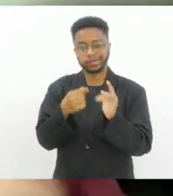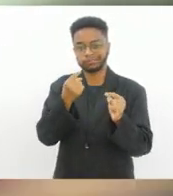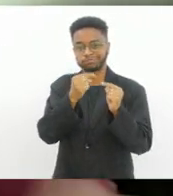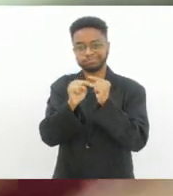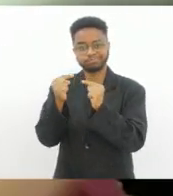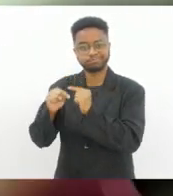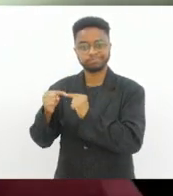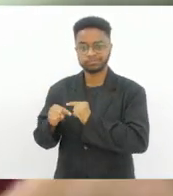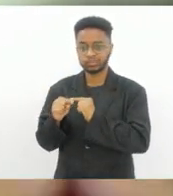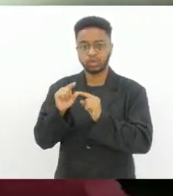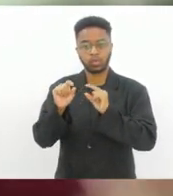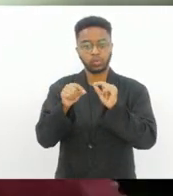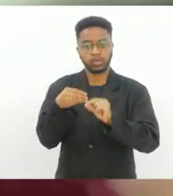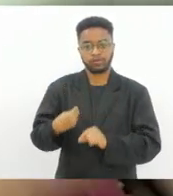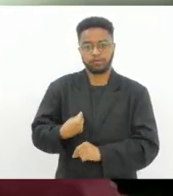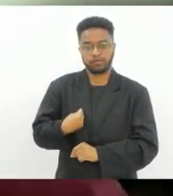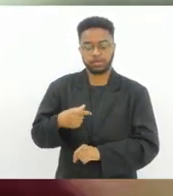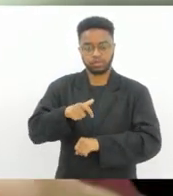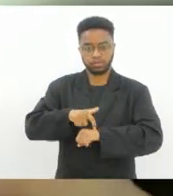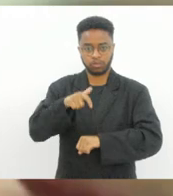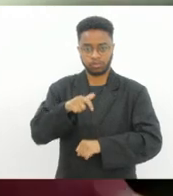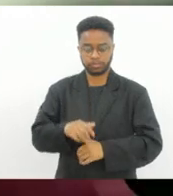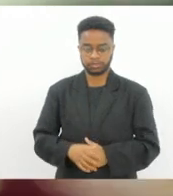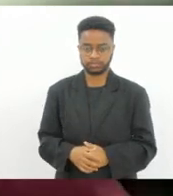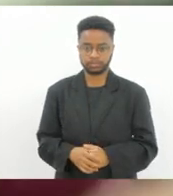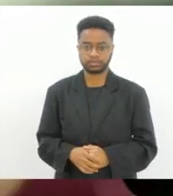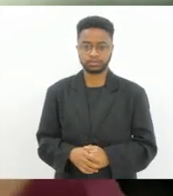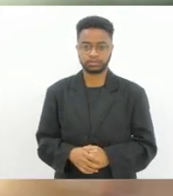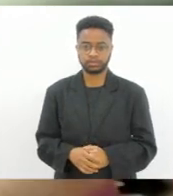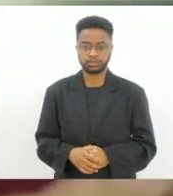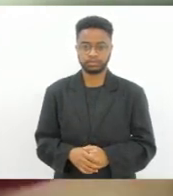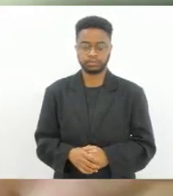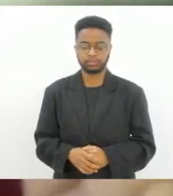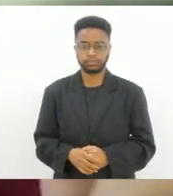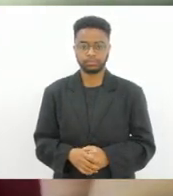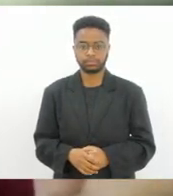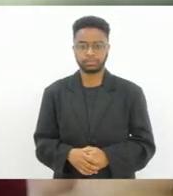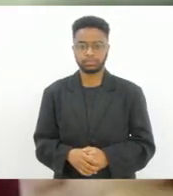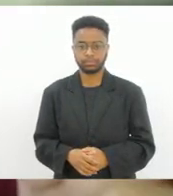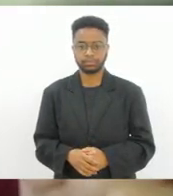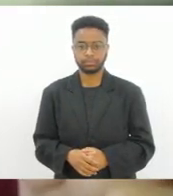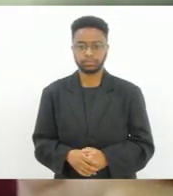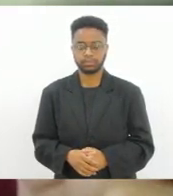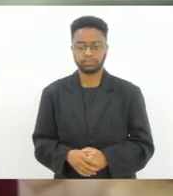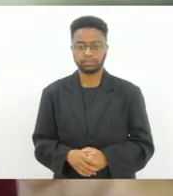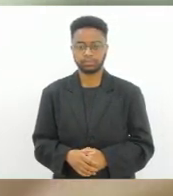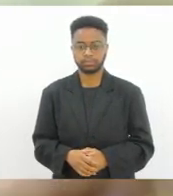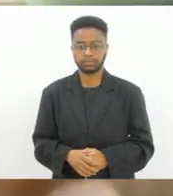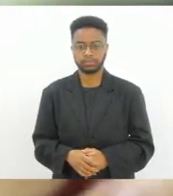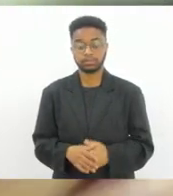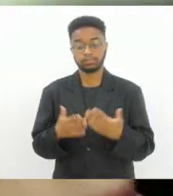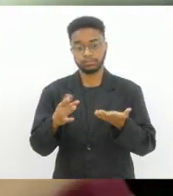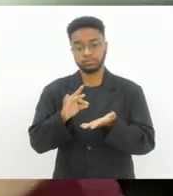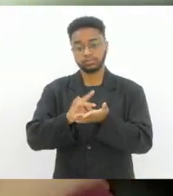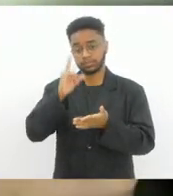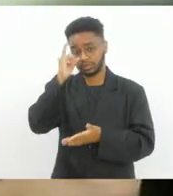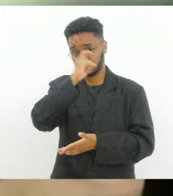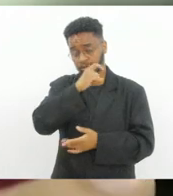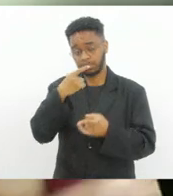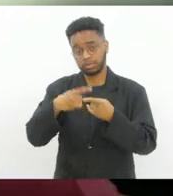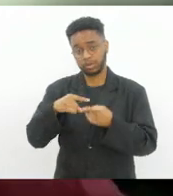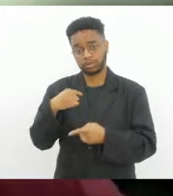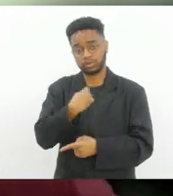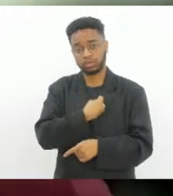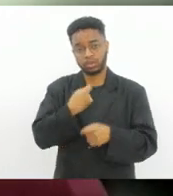sentido para a situação em que ela está vivendo, né? A que ela está ali submetida. Isso é difícil porque a gente